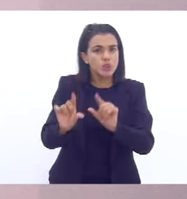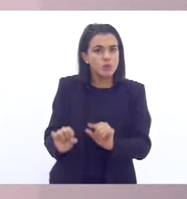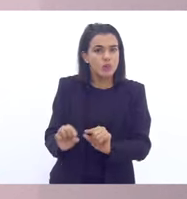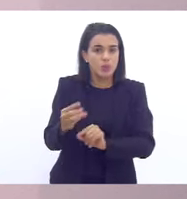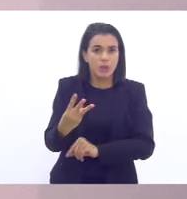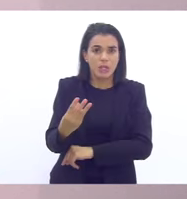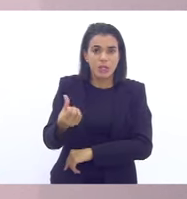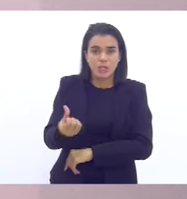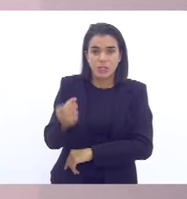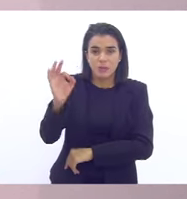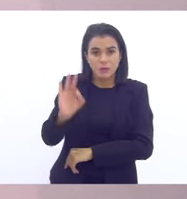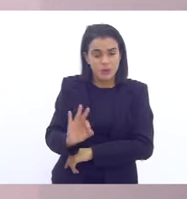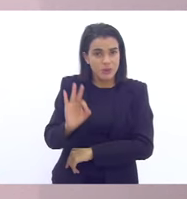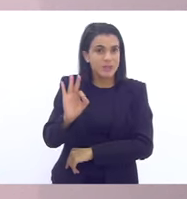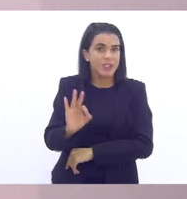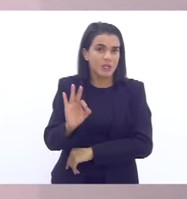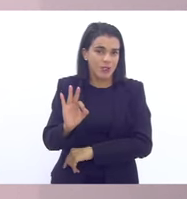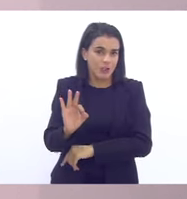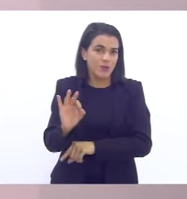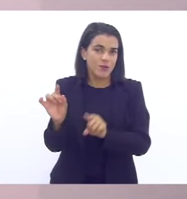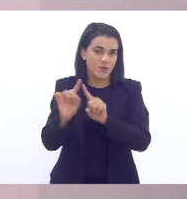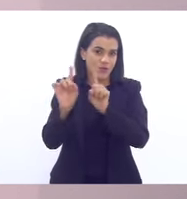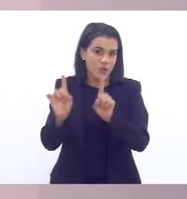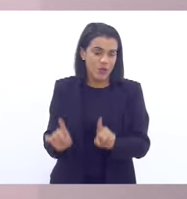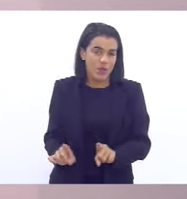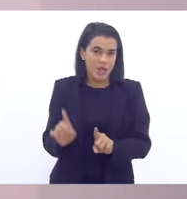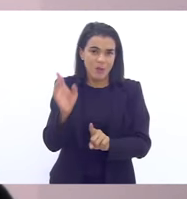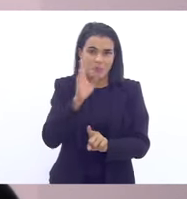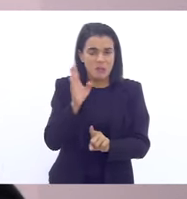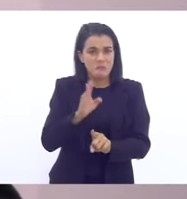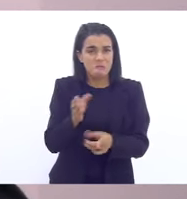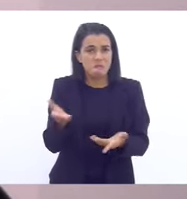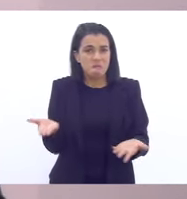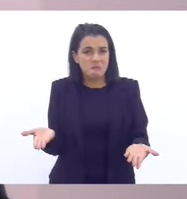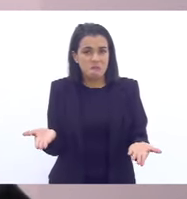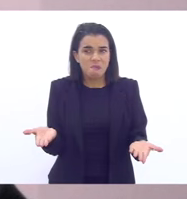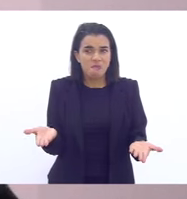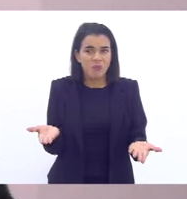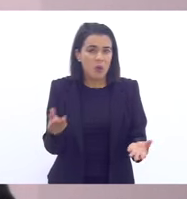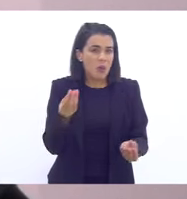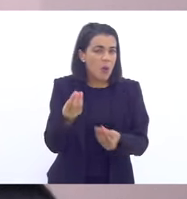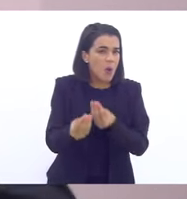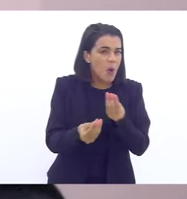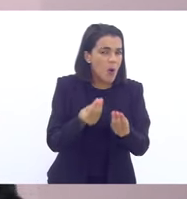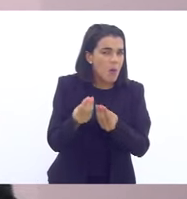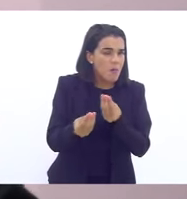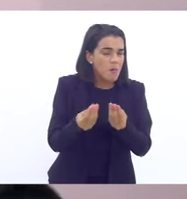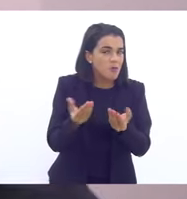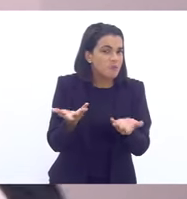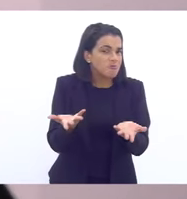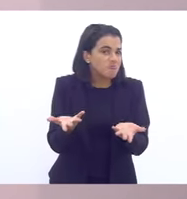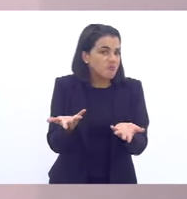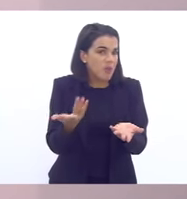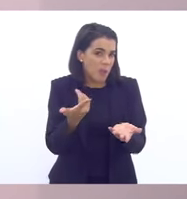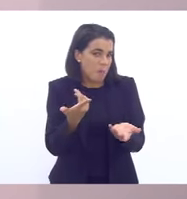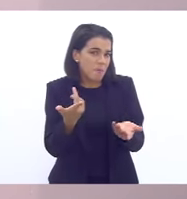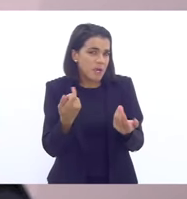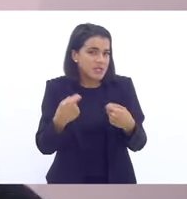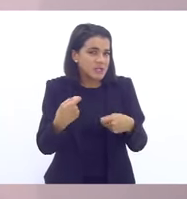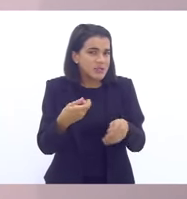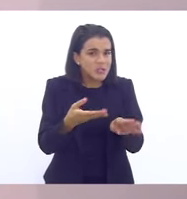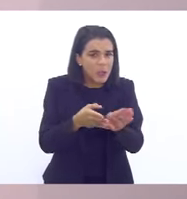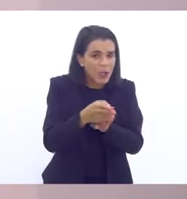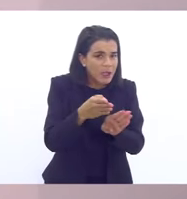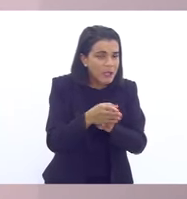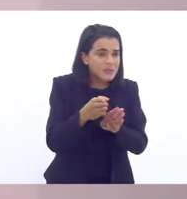da força de trabalho da empresa no país. E a gente não vê como isso possa acontecer sem que tenha havido uma orientação do